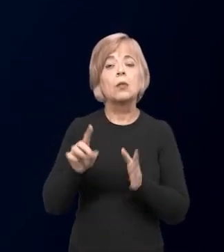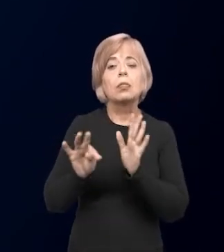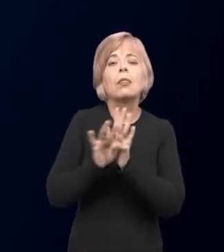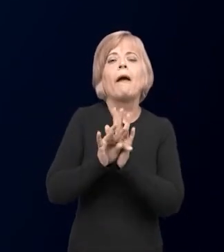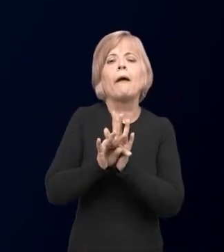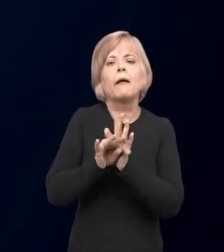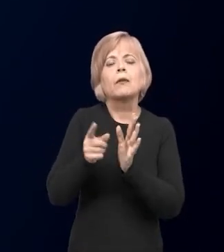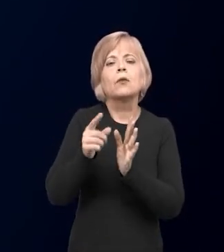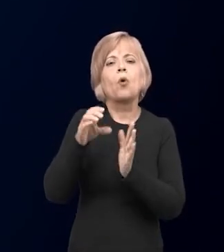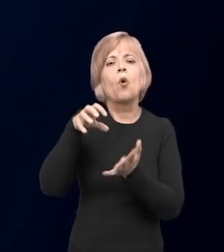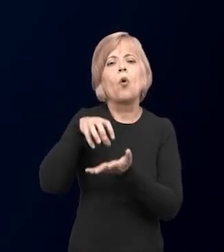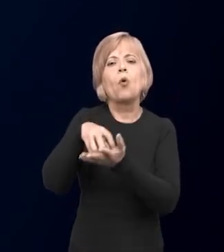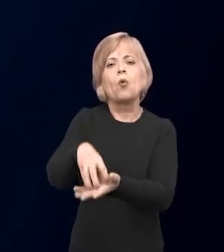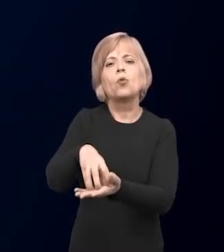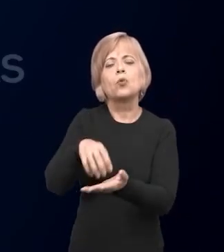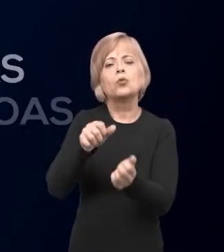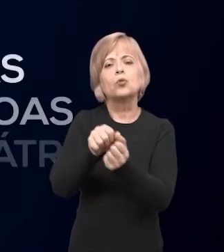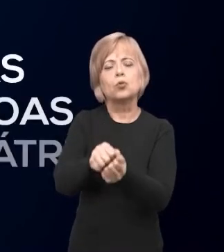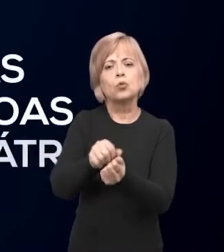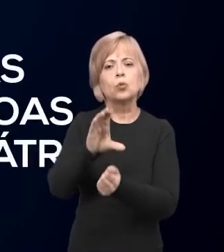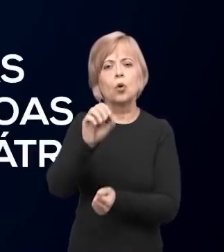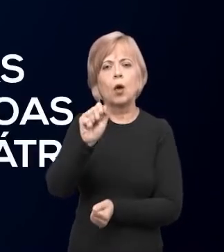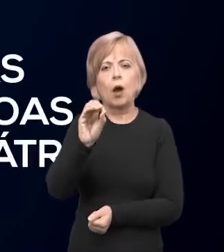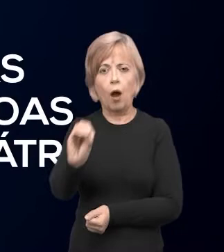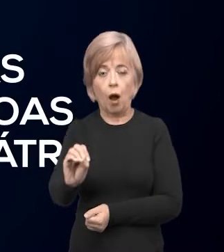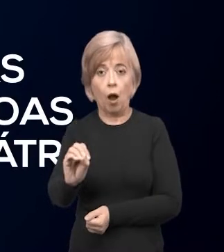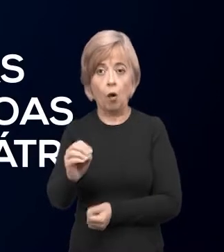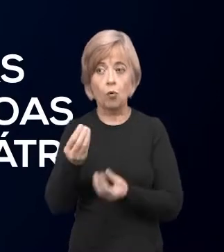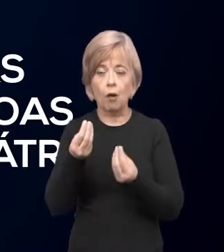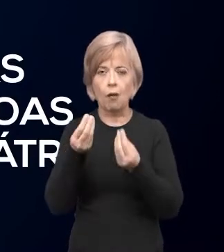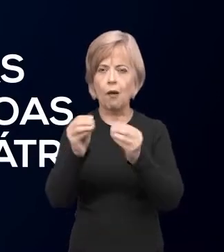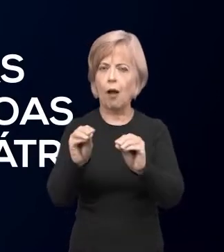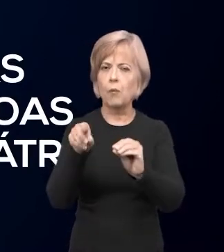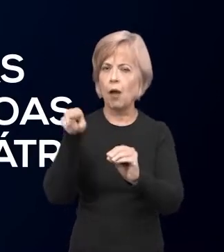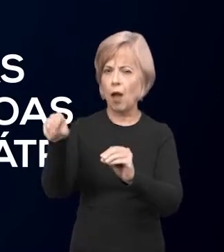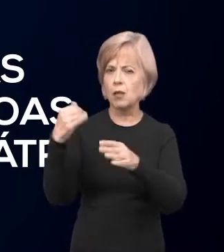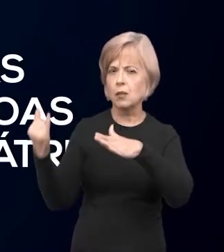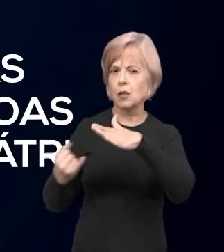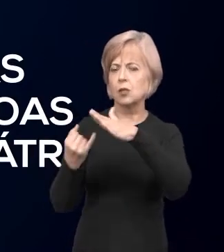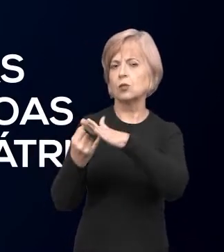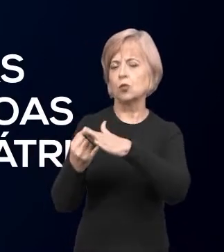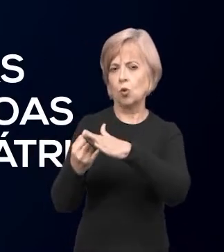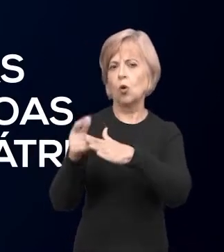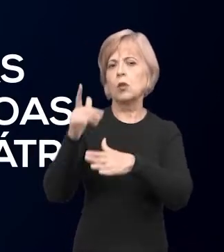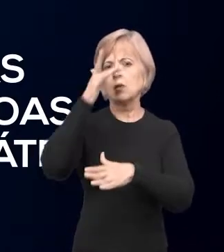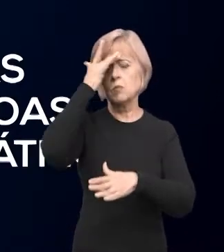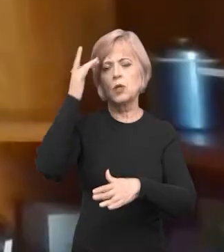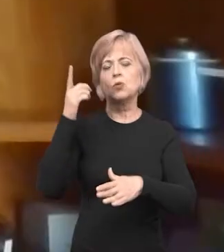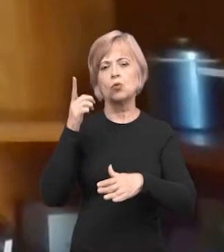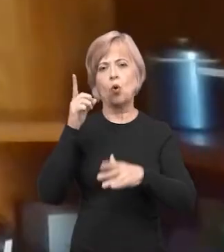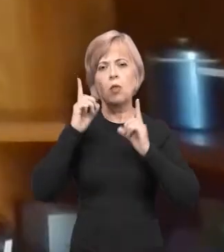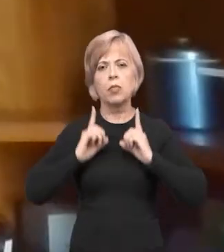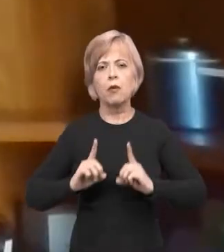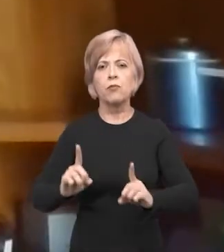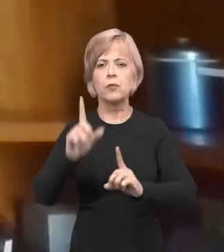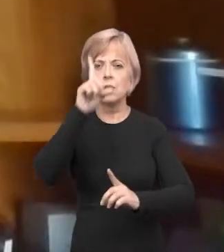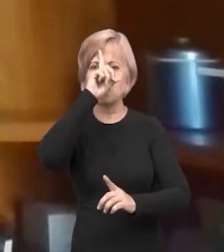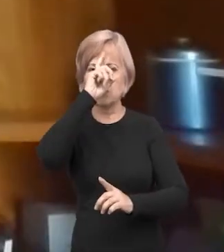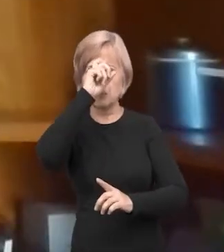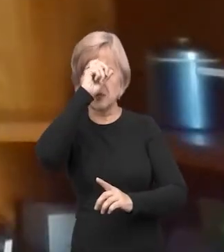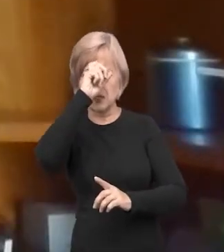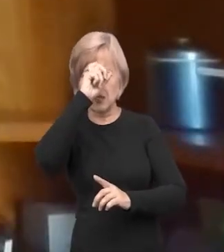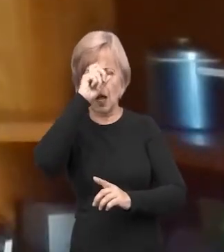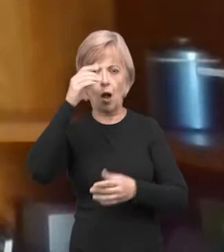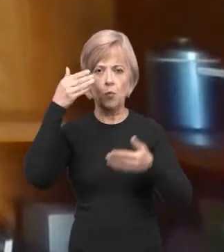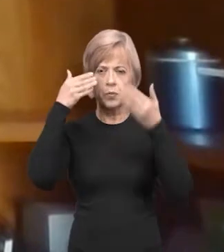com o CAL, resolveu aplicar nessas instituições, que são esses abrigões de pessoas com deficiência e hospitais